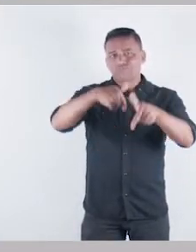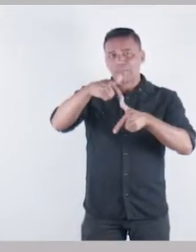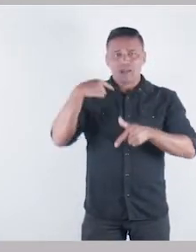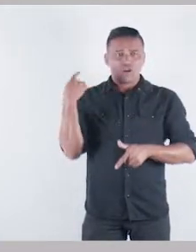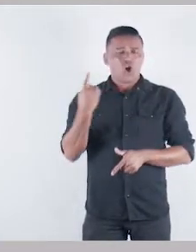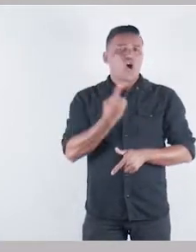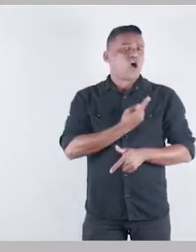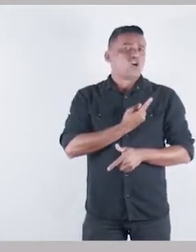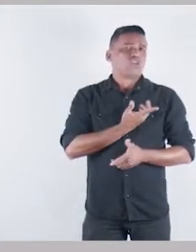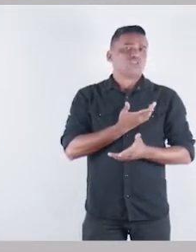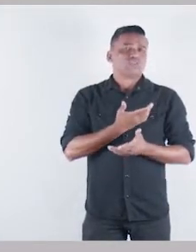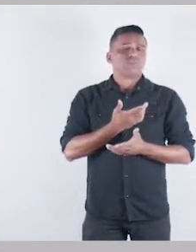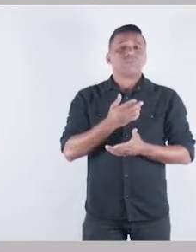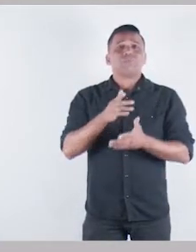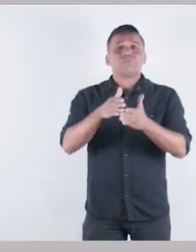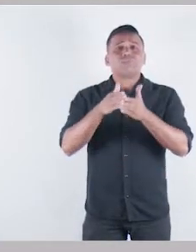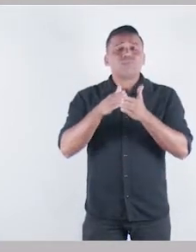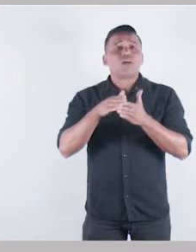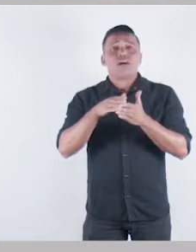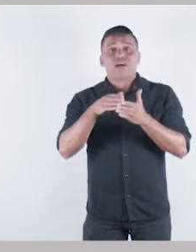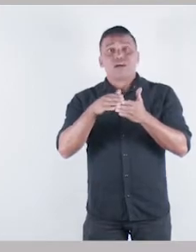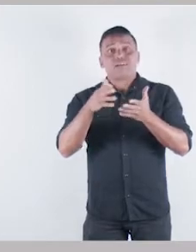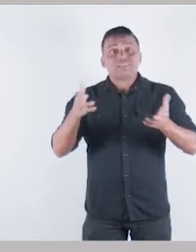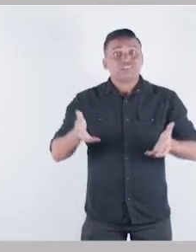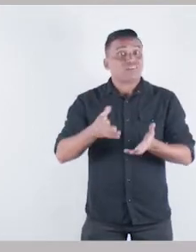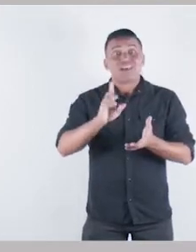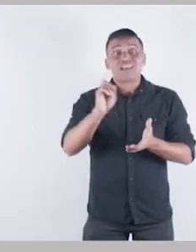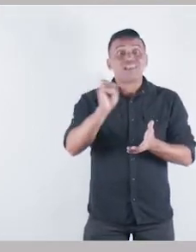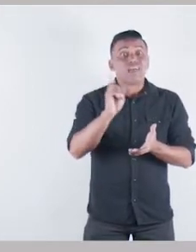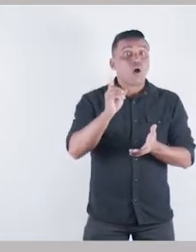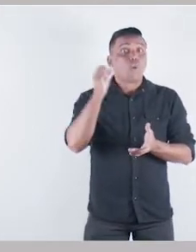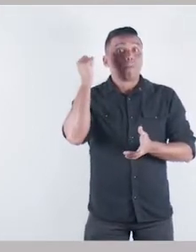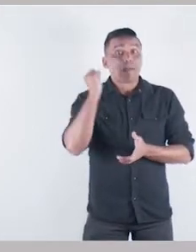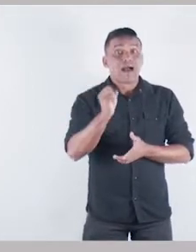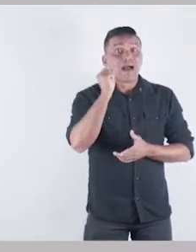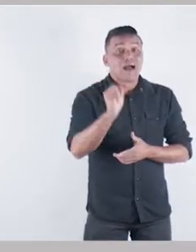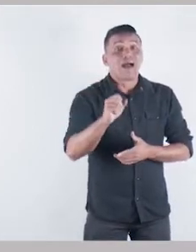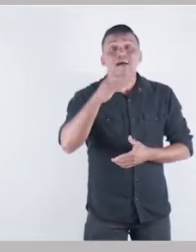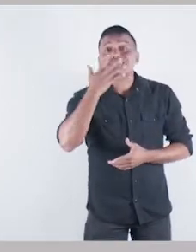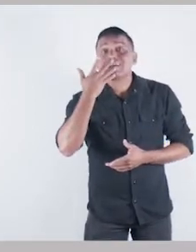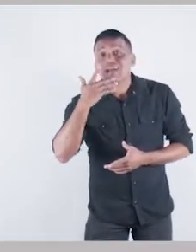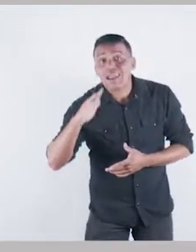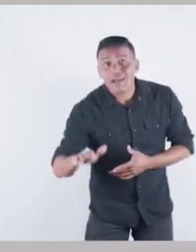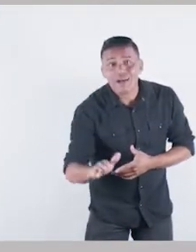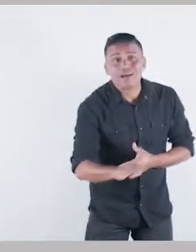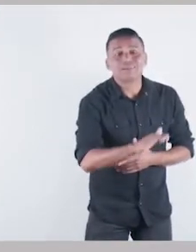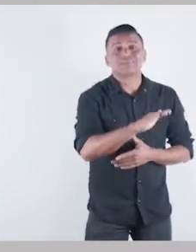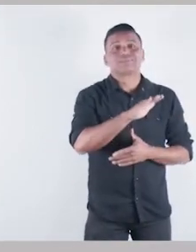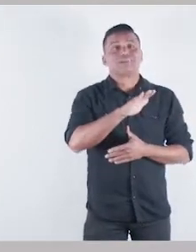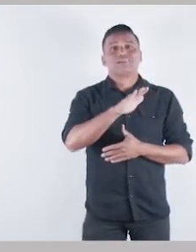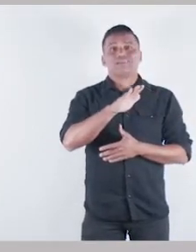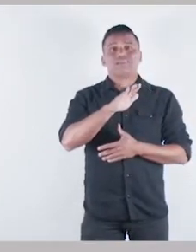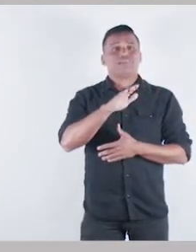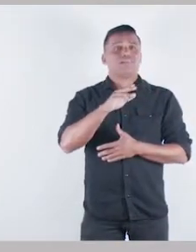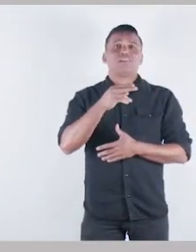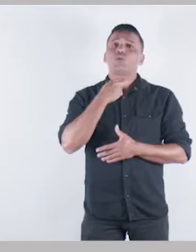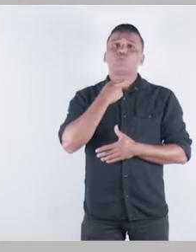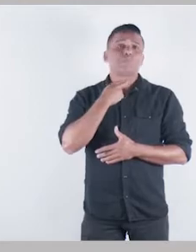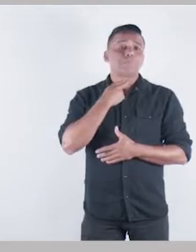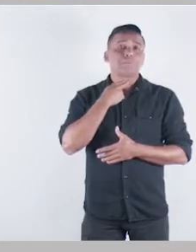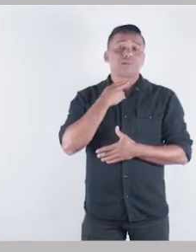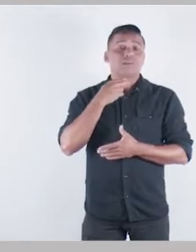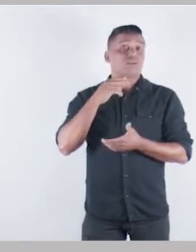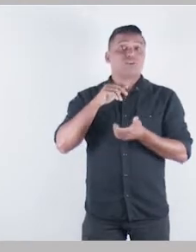campanha Não Mate Nossas Crianças, que naquele momento se matava 4 crianças por causas externas no Rio de Janeiro, contra o tráfico